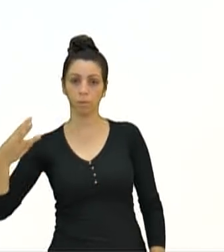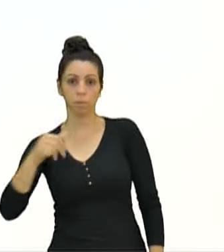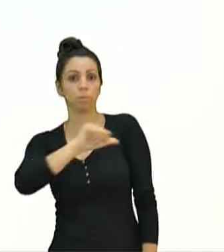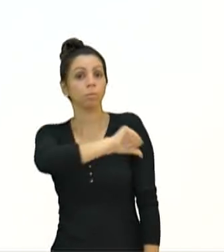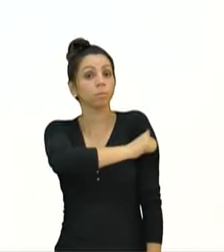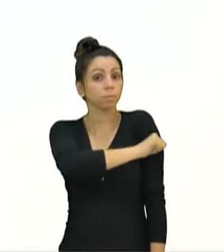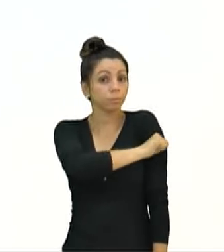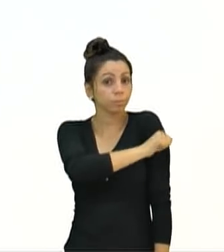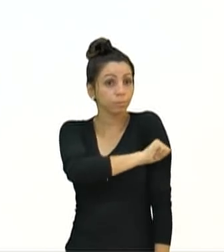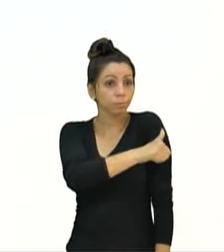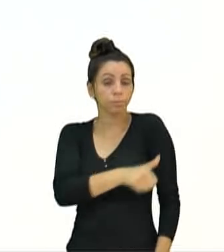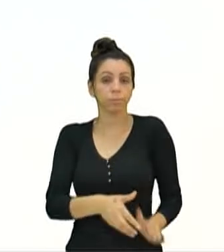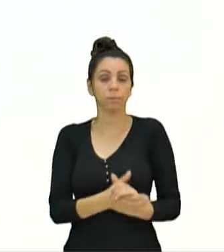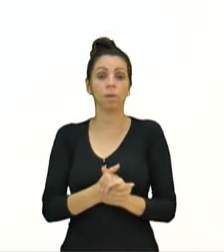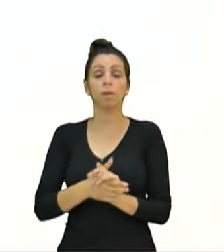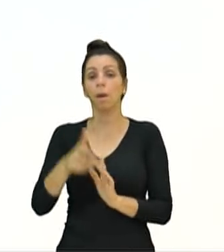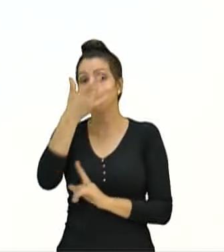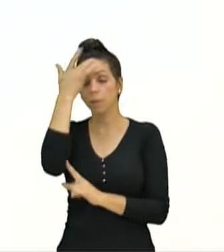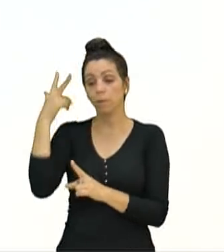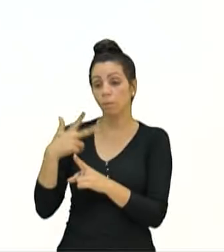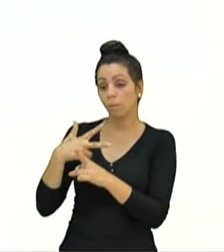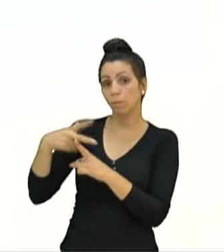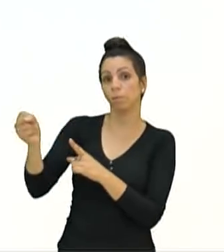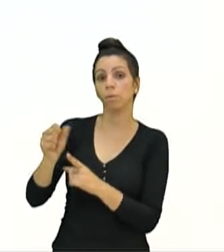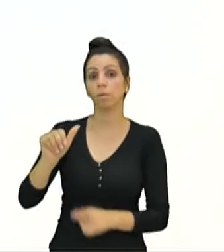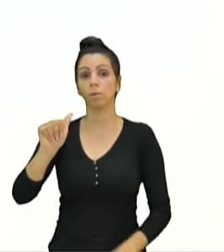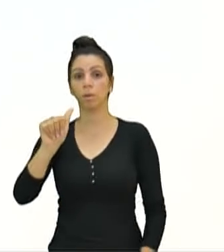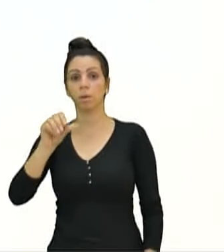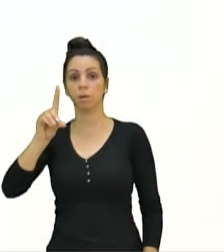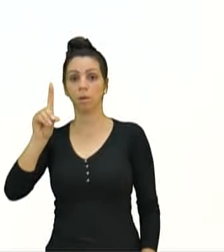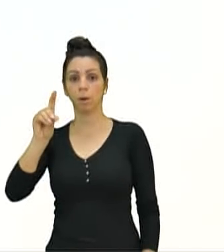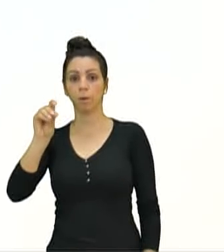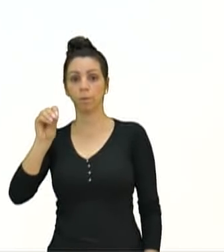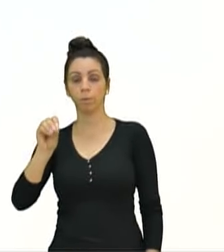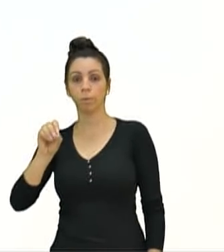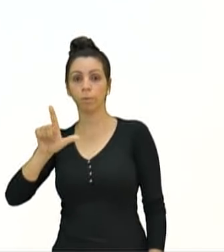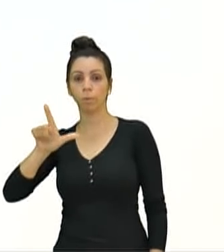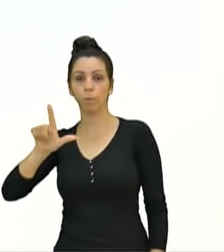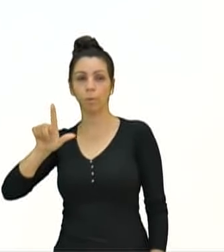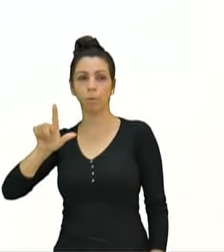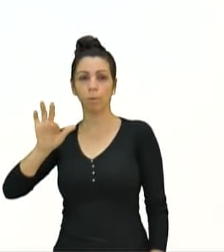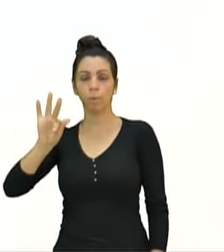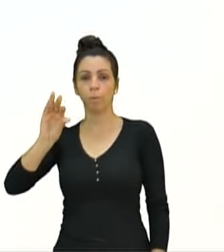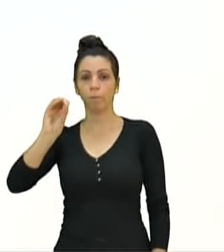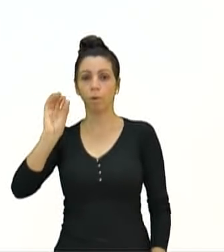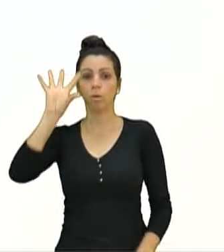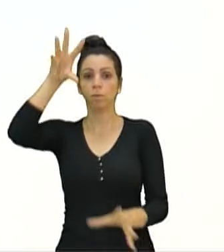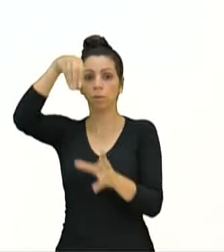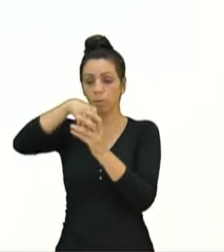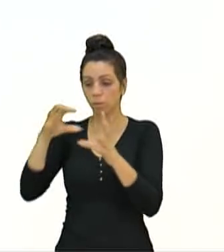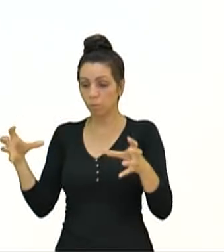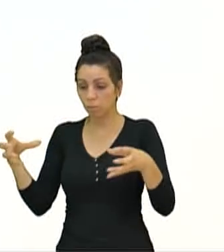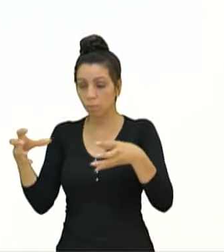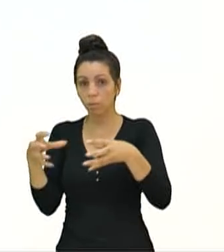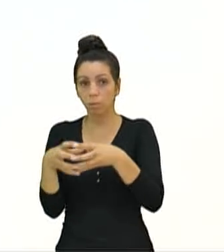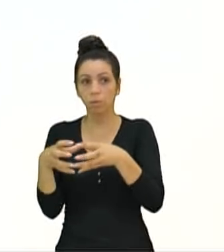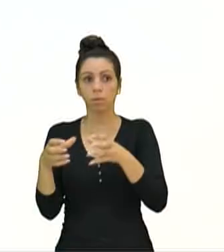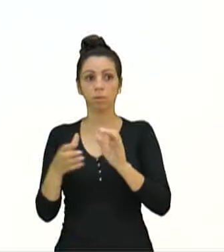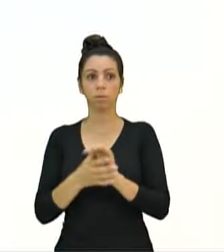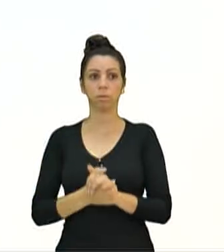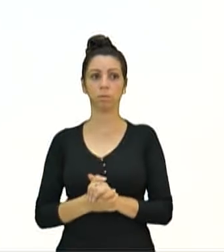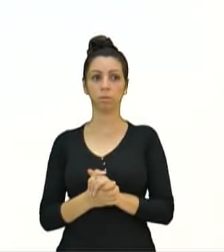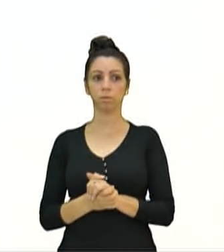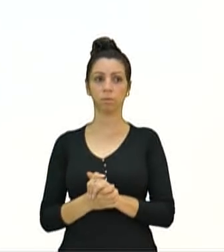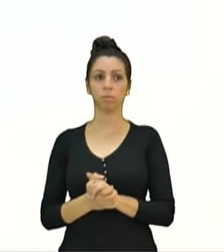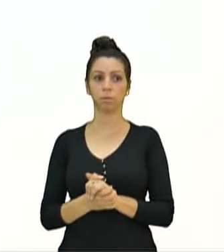Janeiro, e o vencedor foi Adolfo Willich, integrante da equipe olímpica de Antuérpia. O que